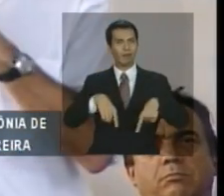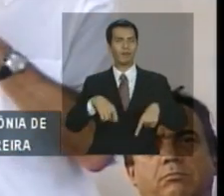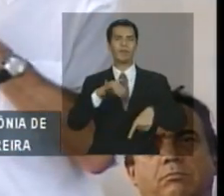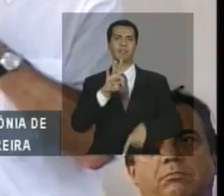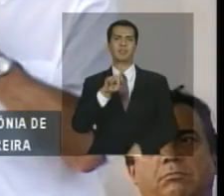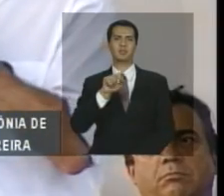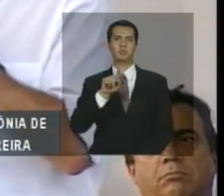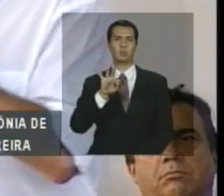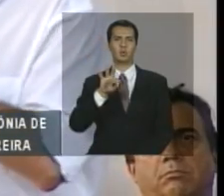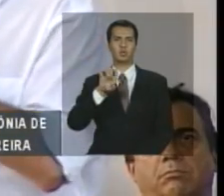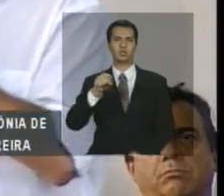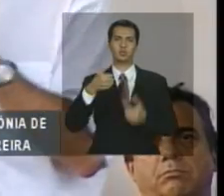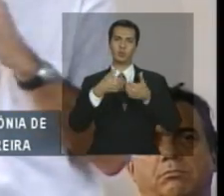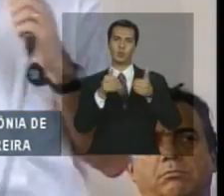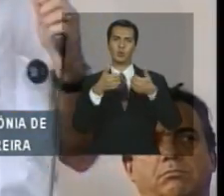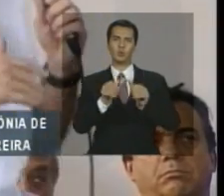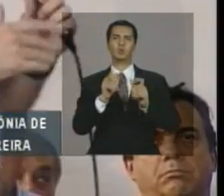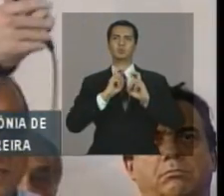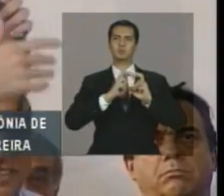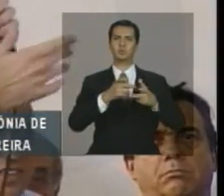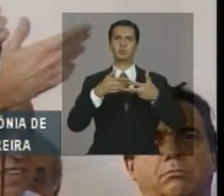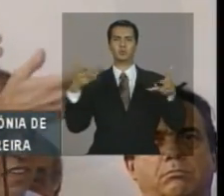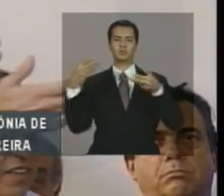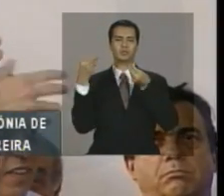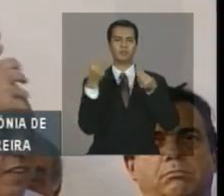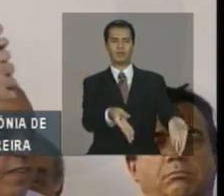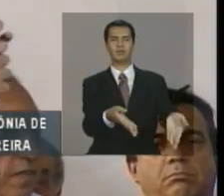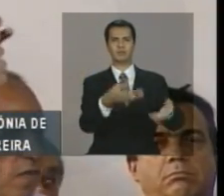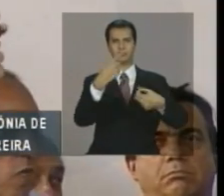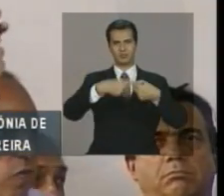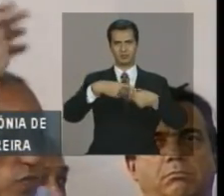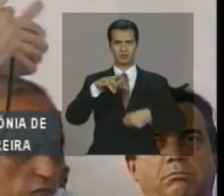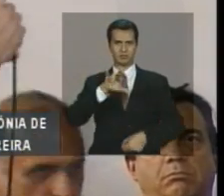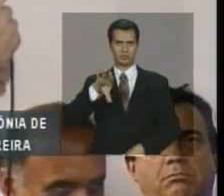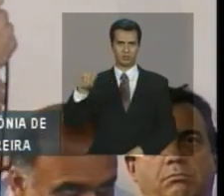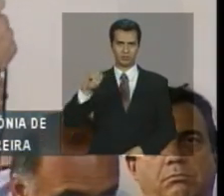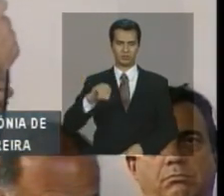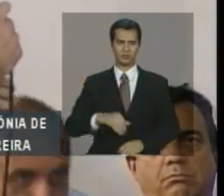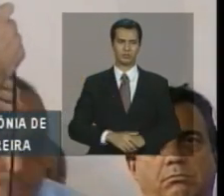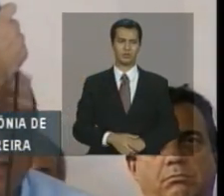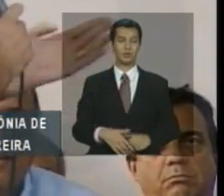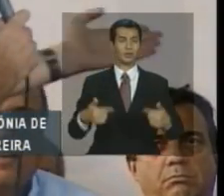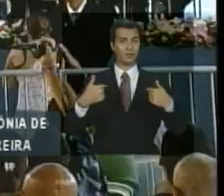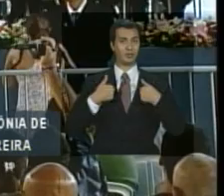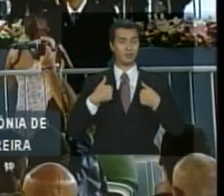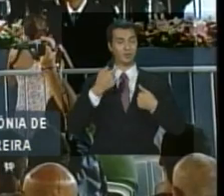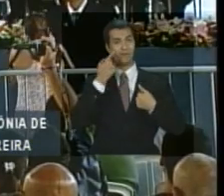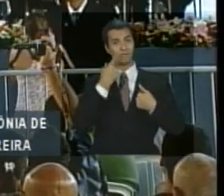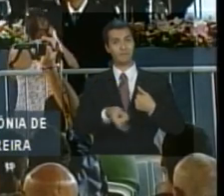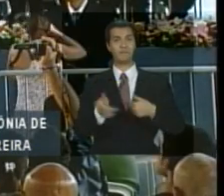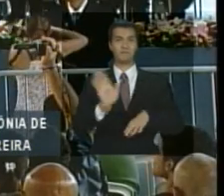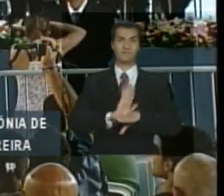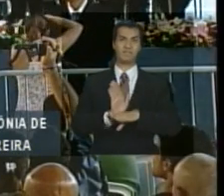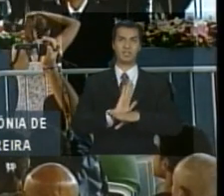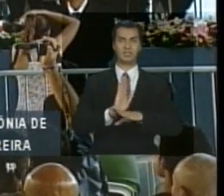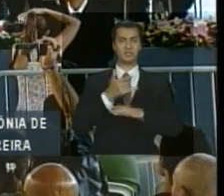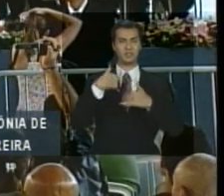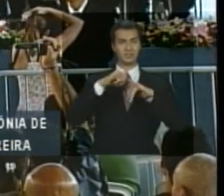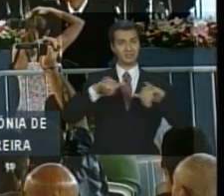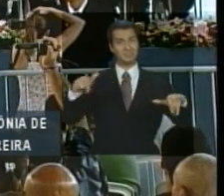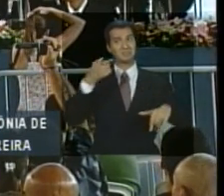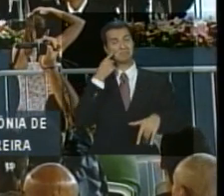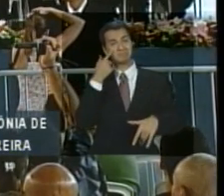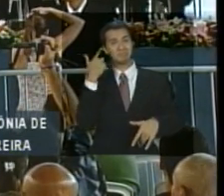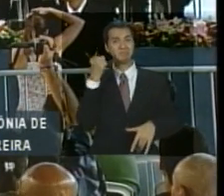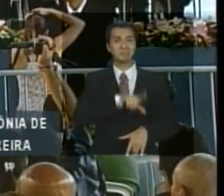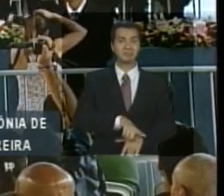vídeo aqui, eu não sei que momento é, já cheguei aqui, me chamaram para falar. Eu que anuncio o vídeo. Vamos ver se vai sair o vídeo. Mas a gente vai